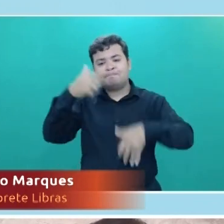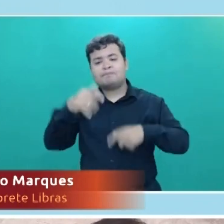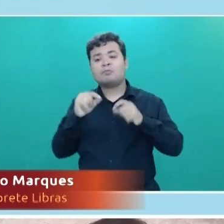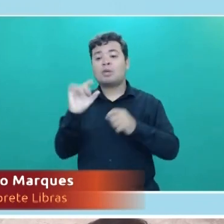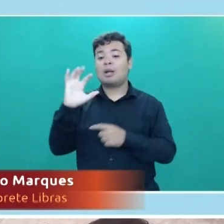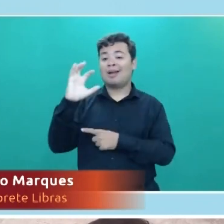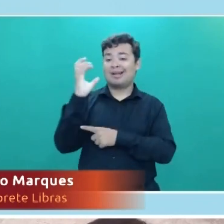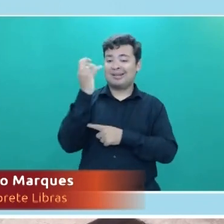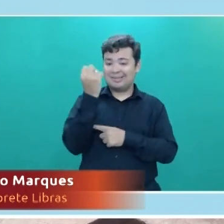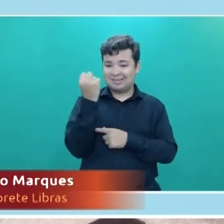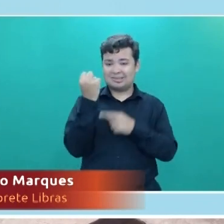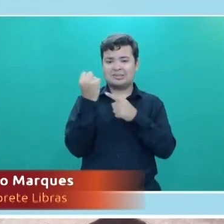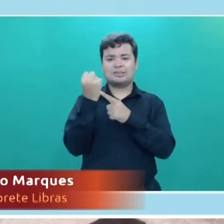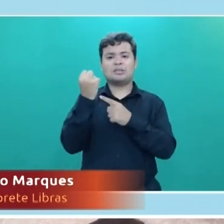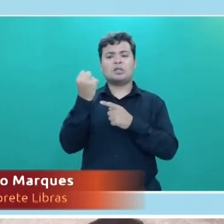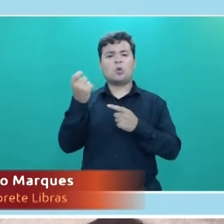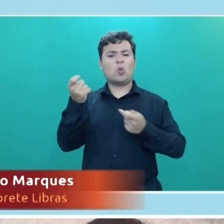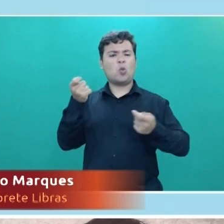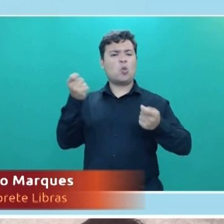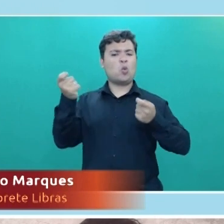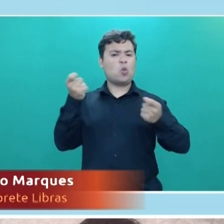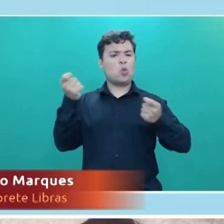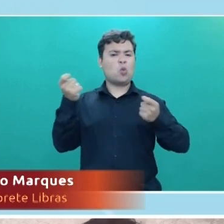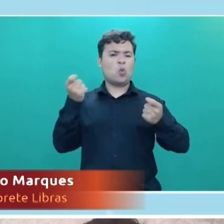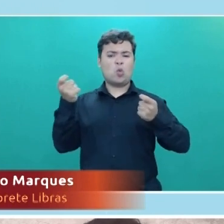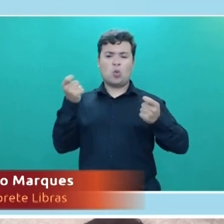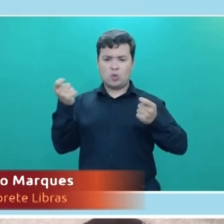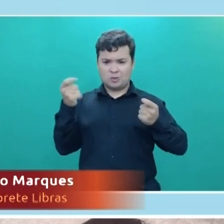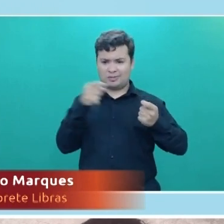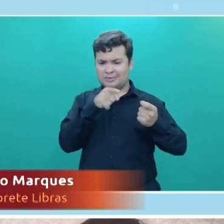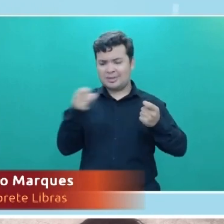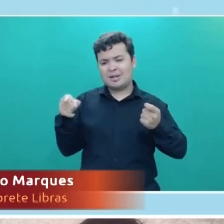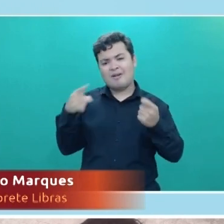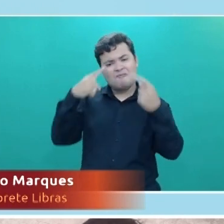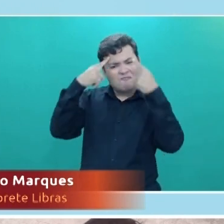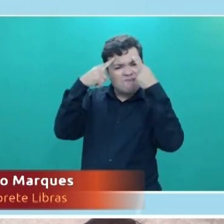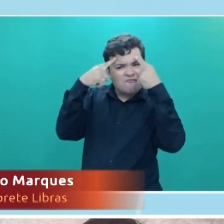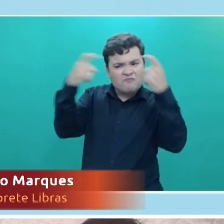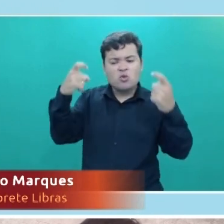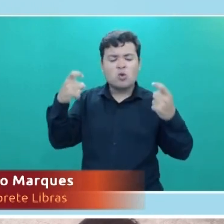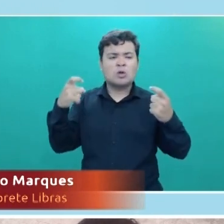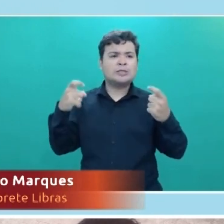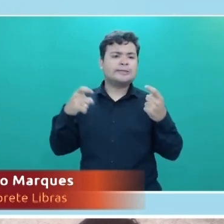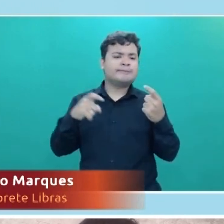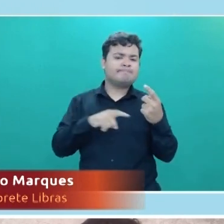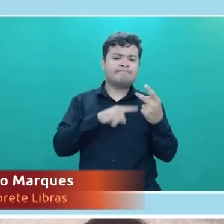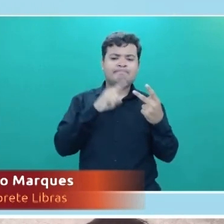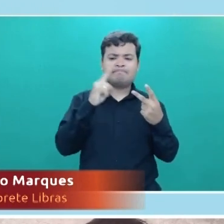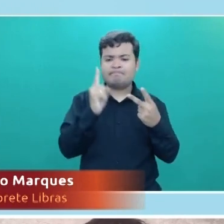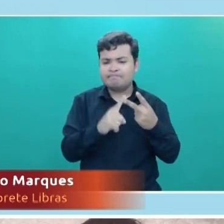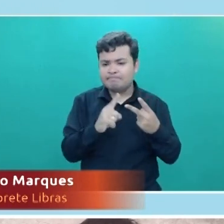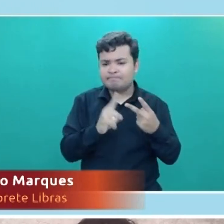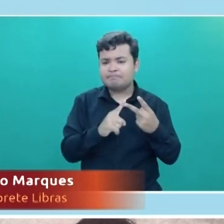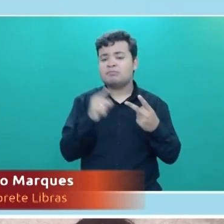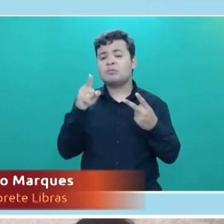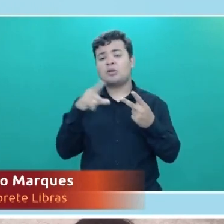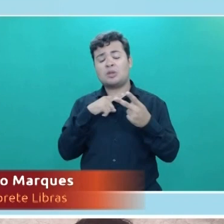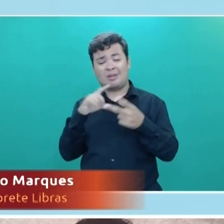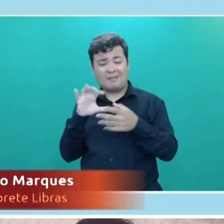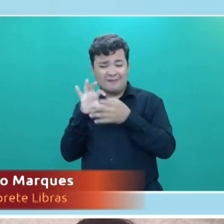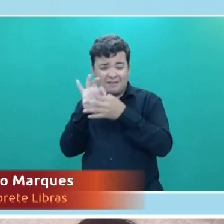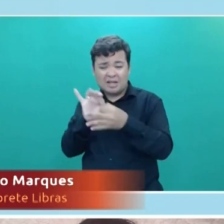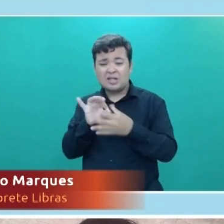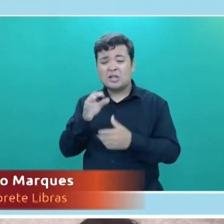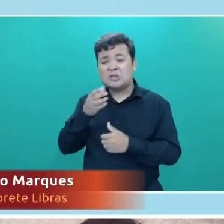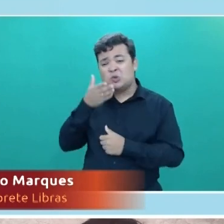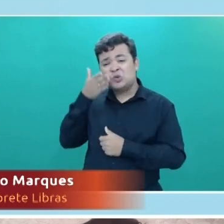masculinidade dominante, né? Que ela é geralmente violenta, ela é geralmente puxada para esse discurso